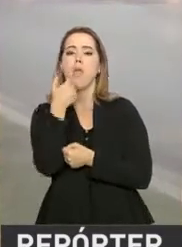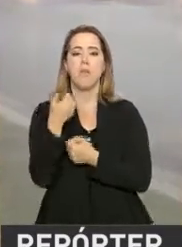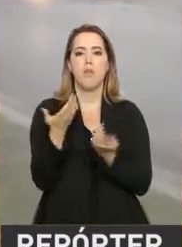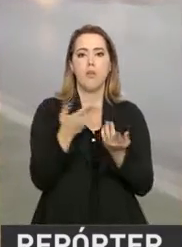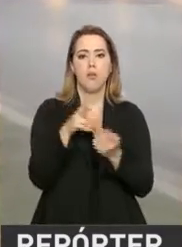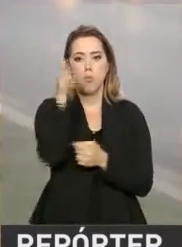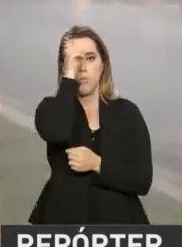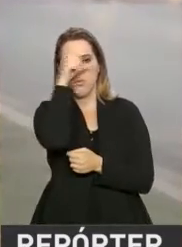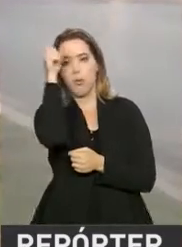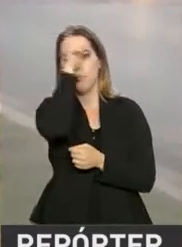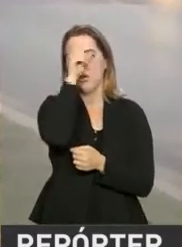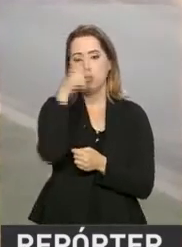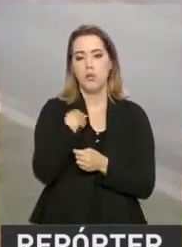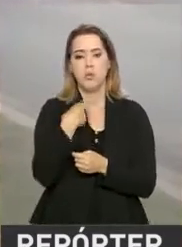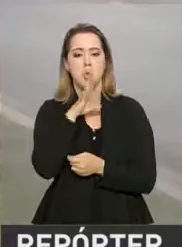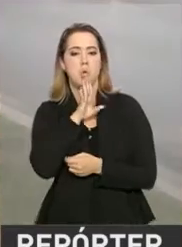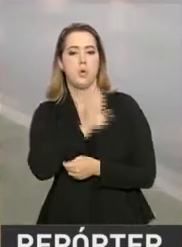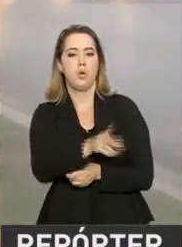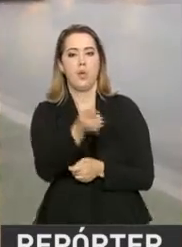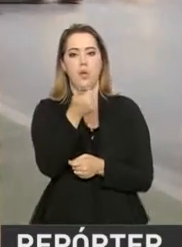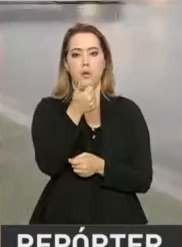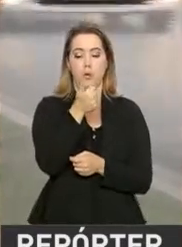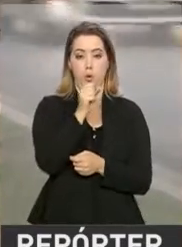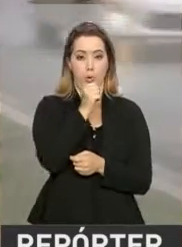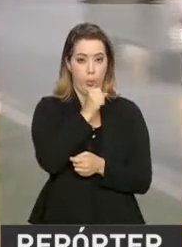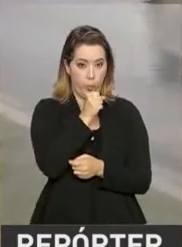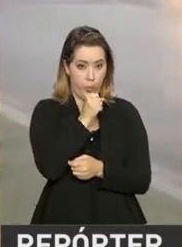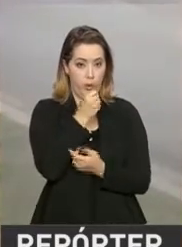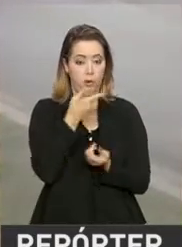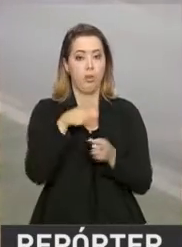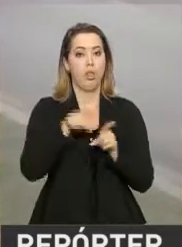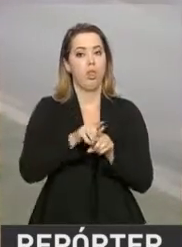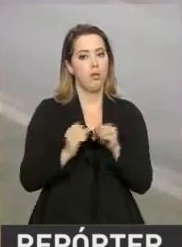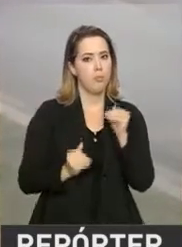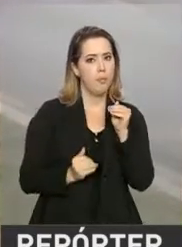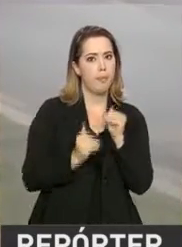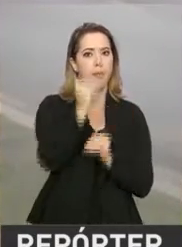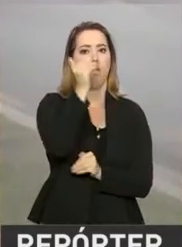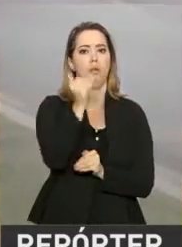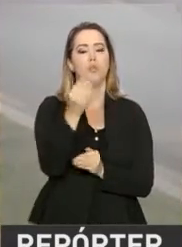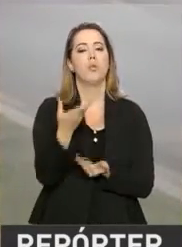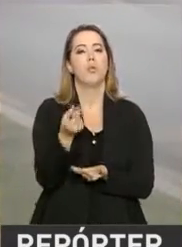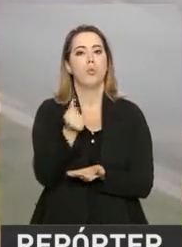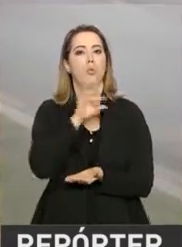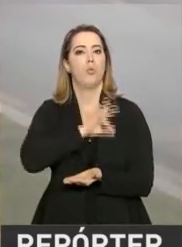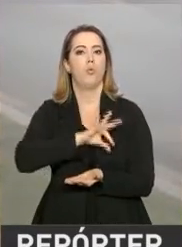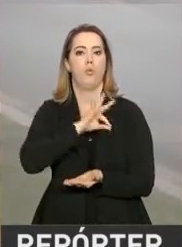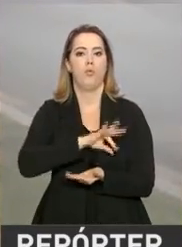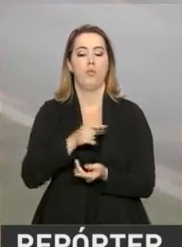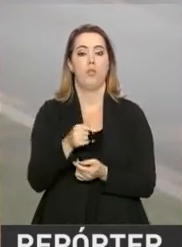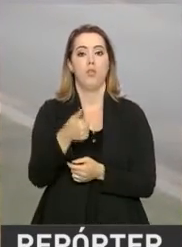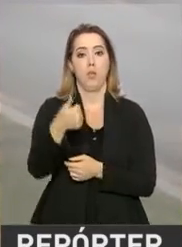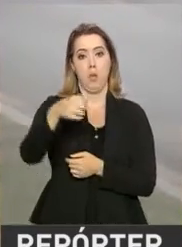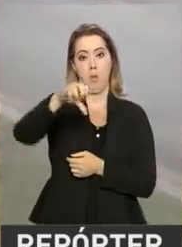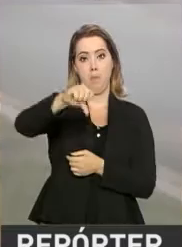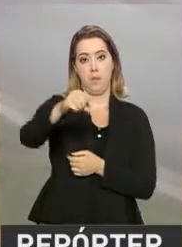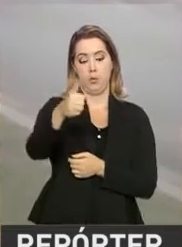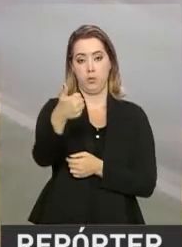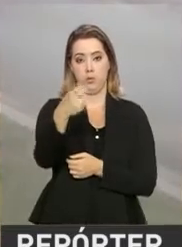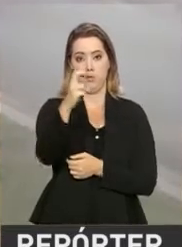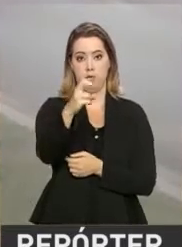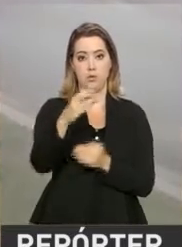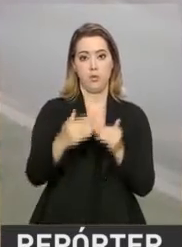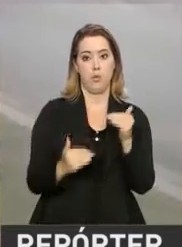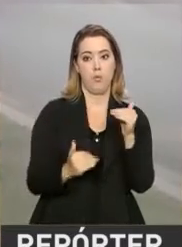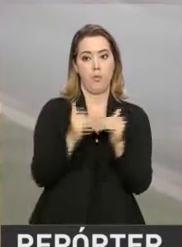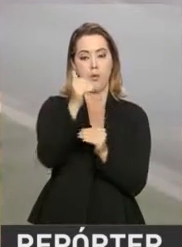e que se recusar a fazer o teste de bafômetro também vai ficar mais cara. Nesse caso, vai passar de R$ 1.915